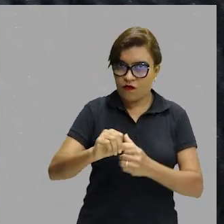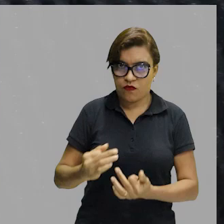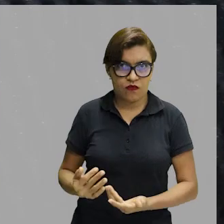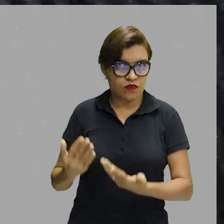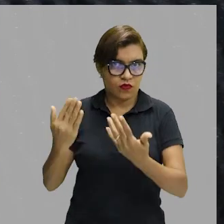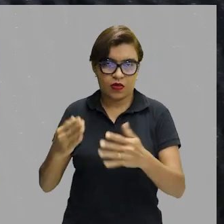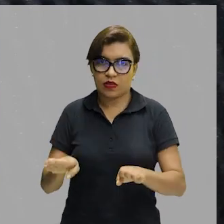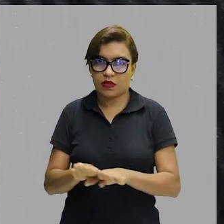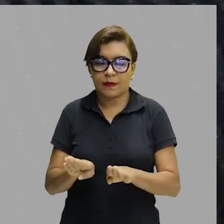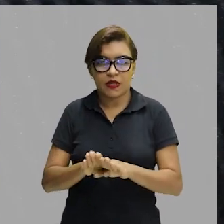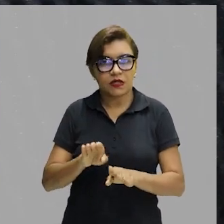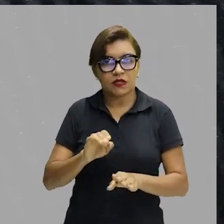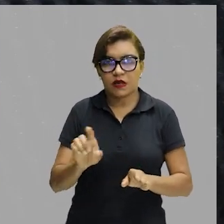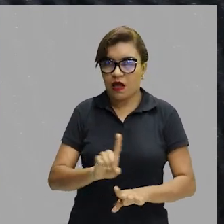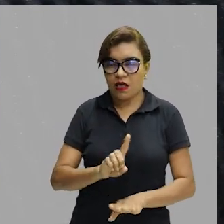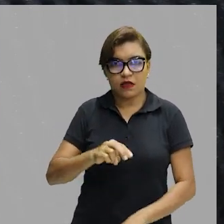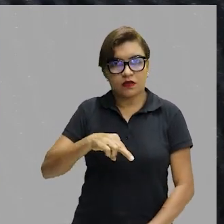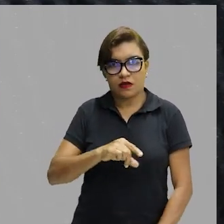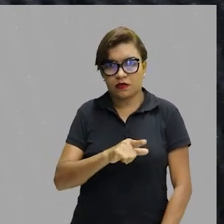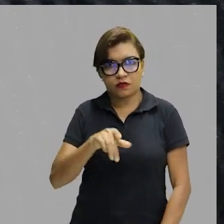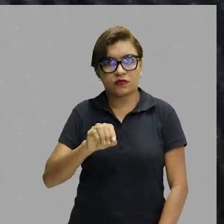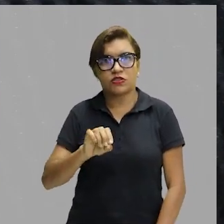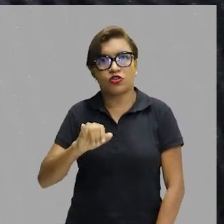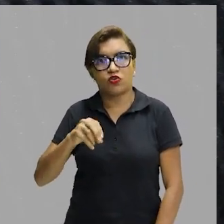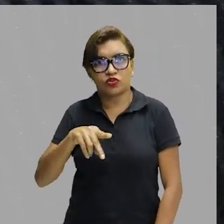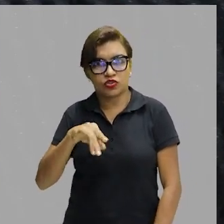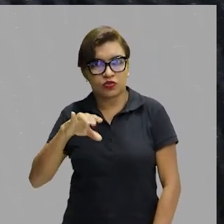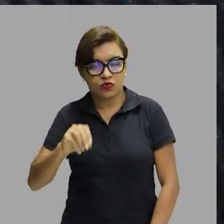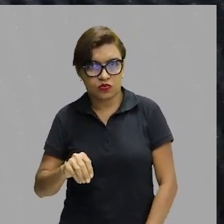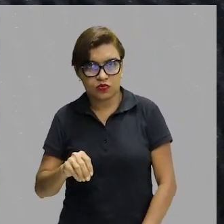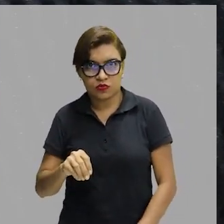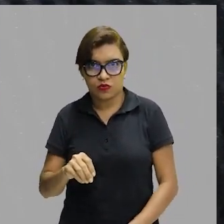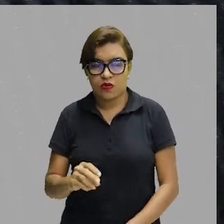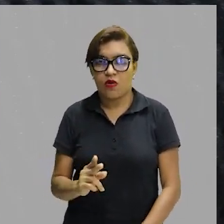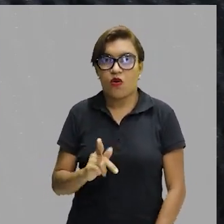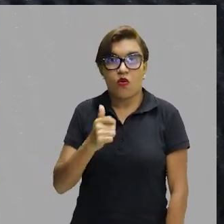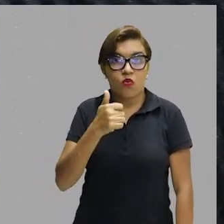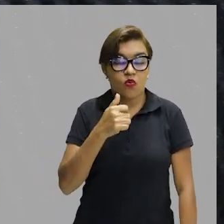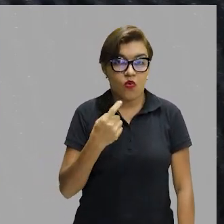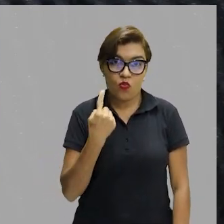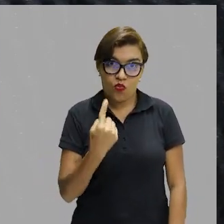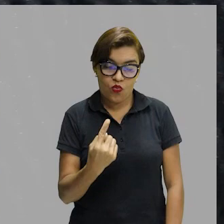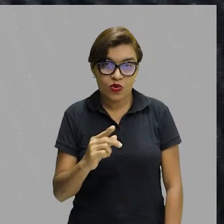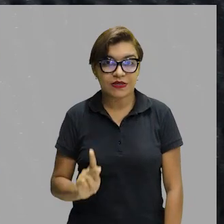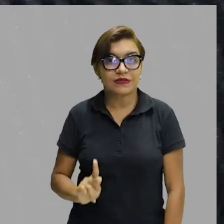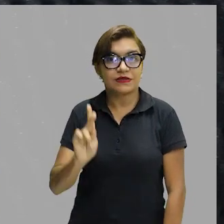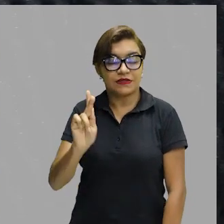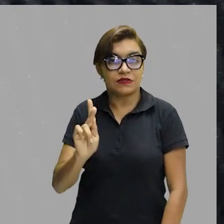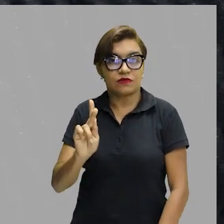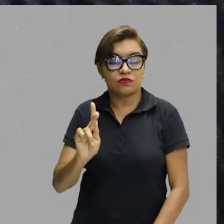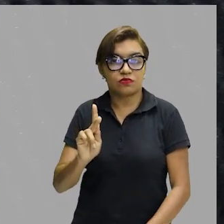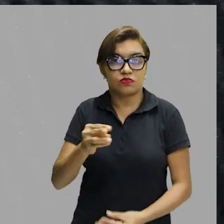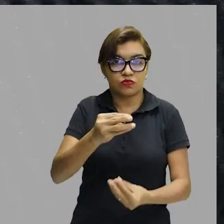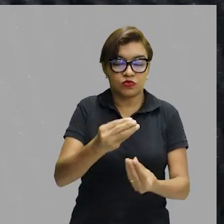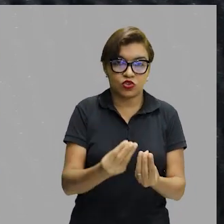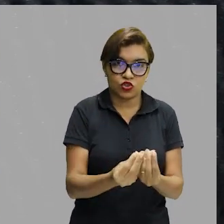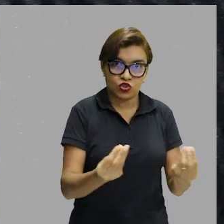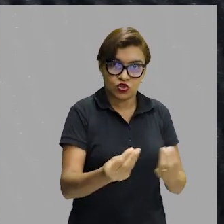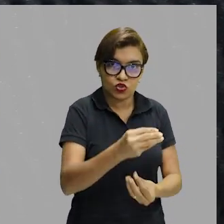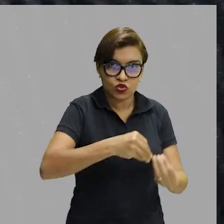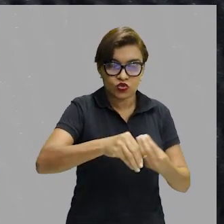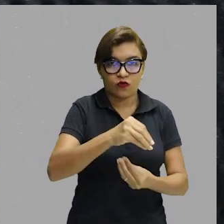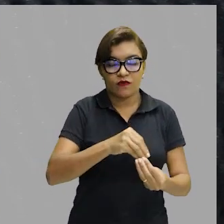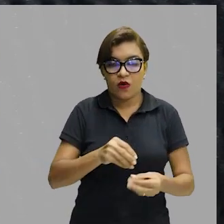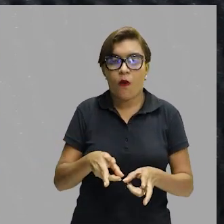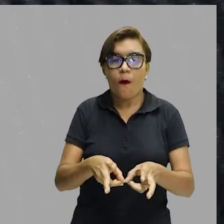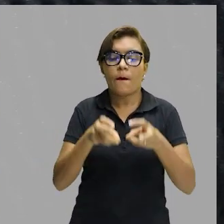não iônico em 1 quilo de solvente, sim, 1 quilo de solvente, observa sempre o mesmo